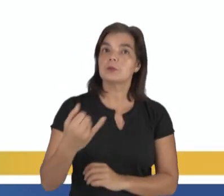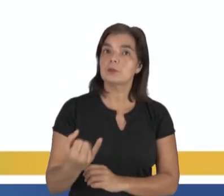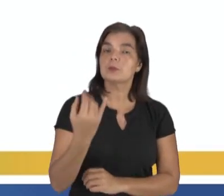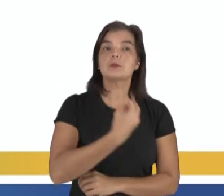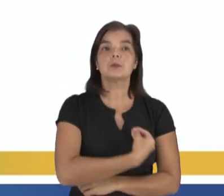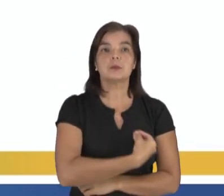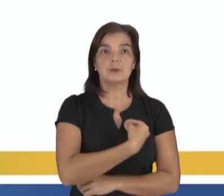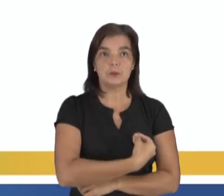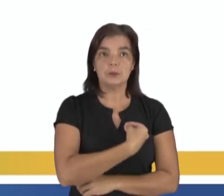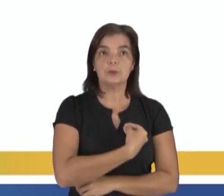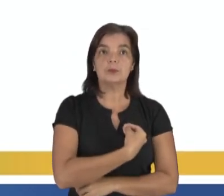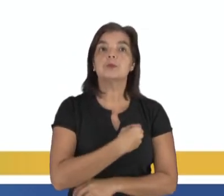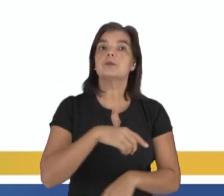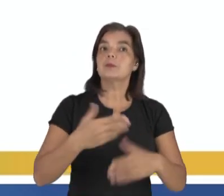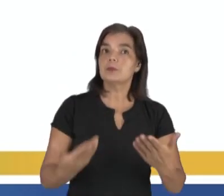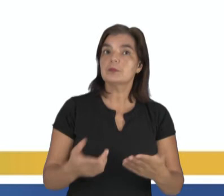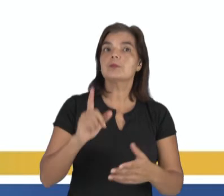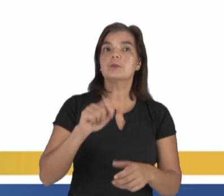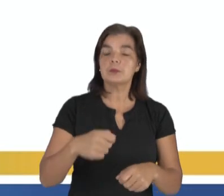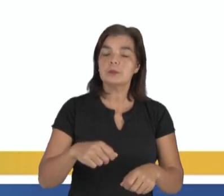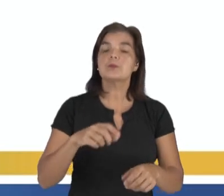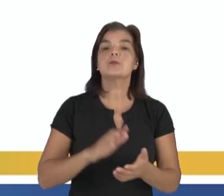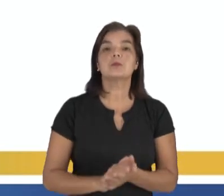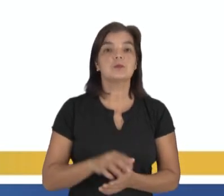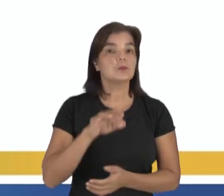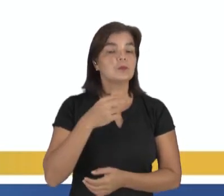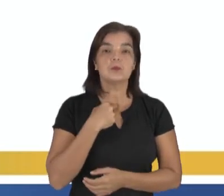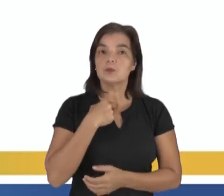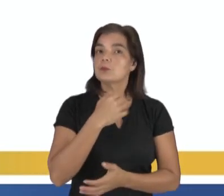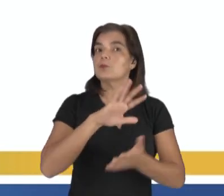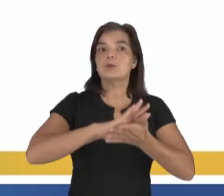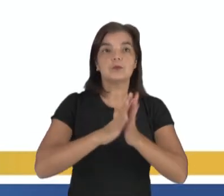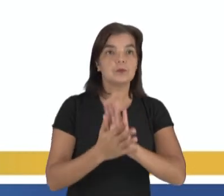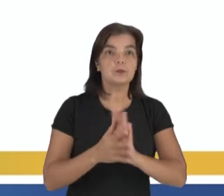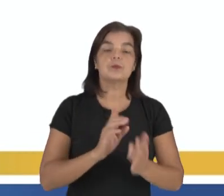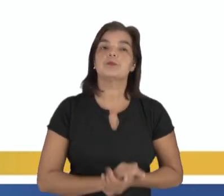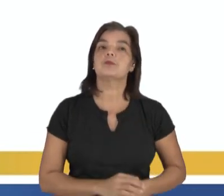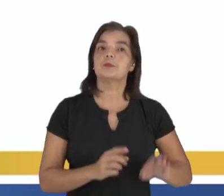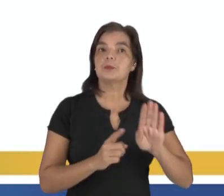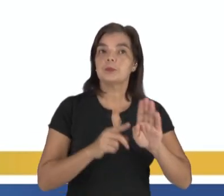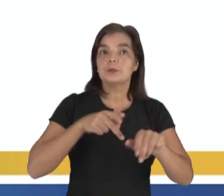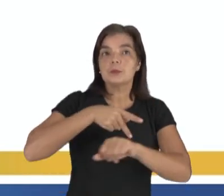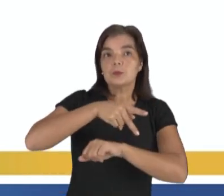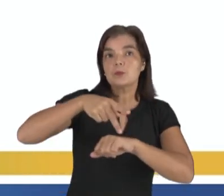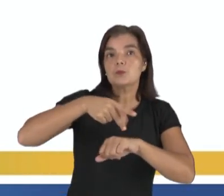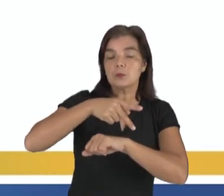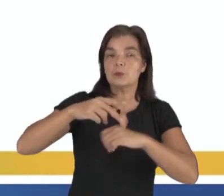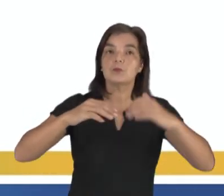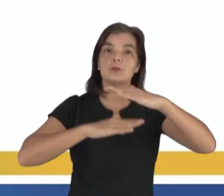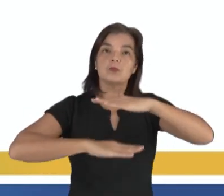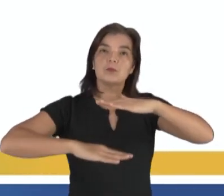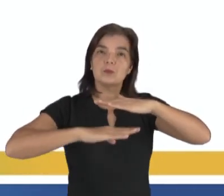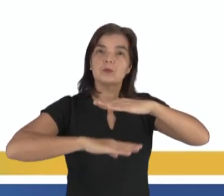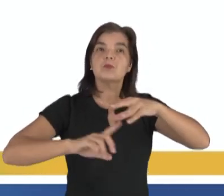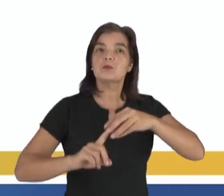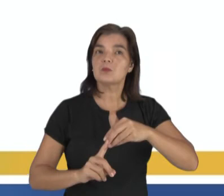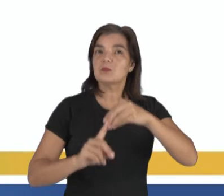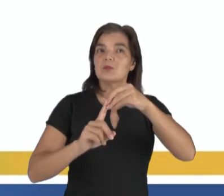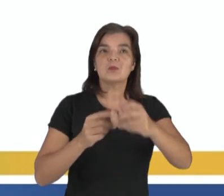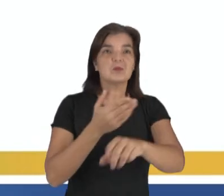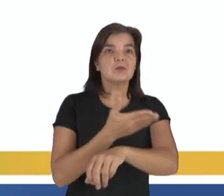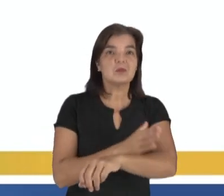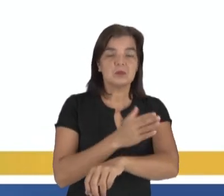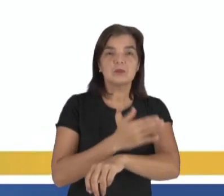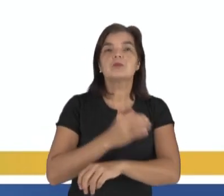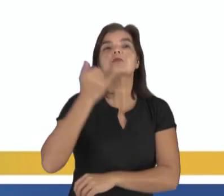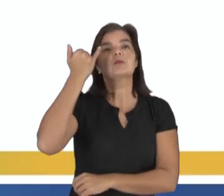ambiente é fundamental para a vida humana e, portanto, deve ser intocável. B. Os países subdesenvolvidos são os únicos